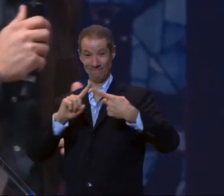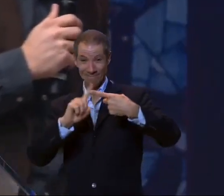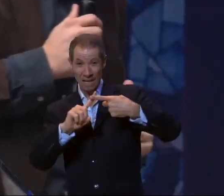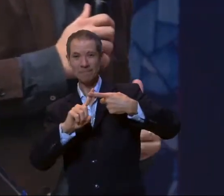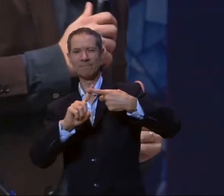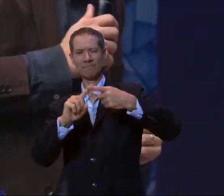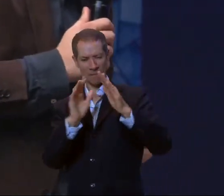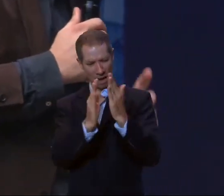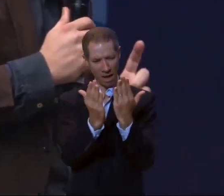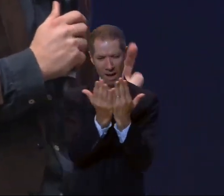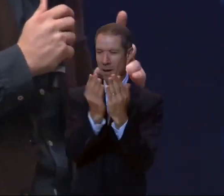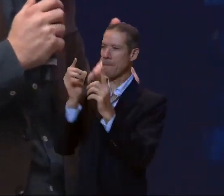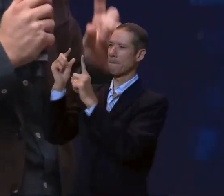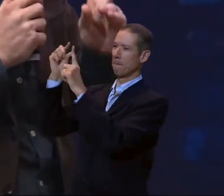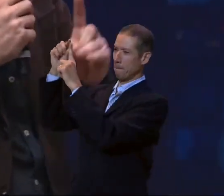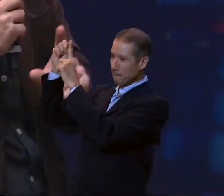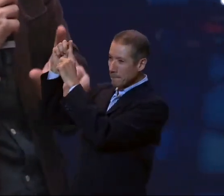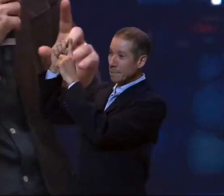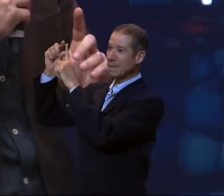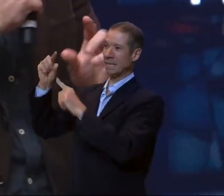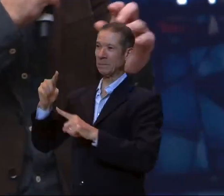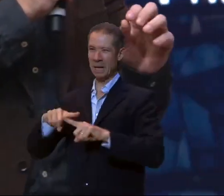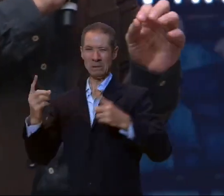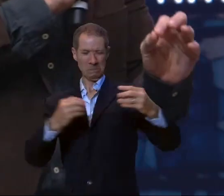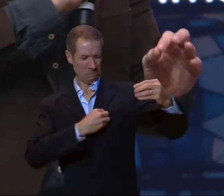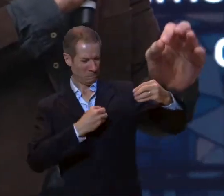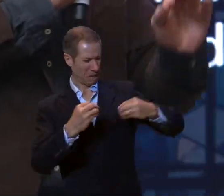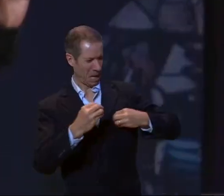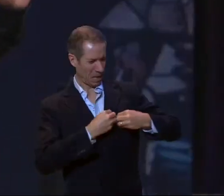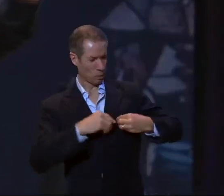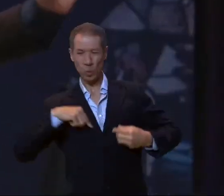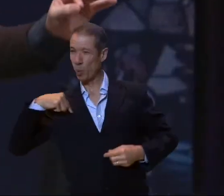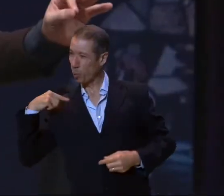A Bíblia vai dizer que por causa do pecado, todos